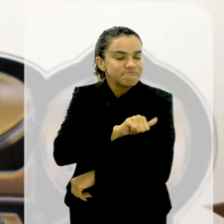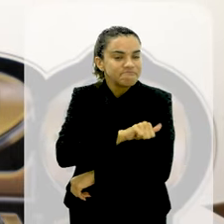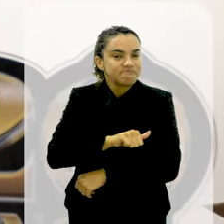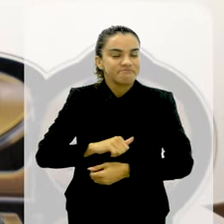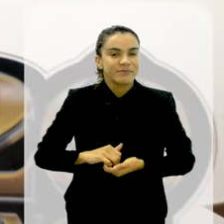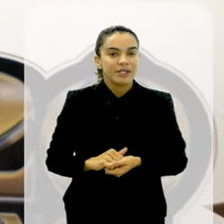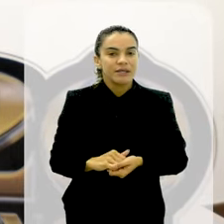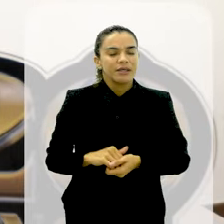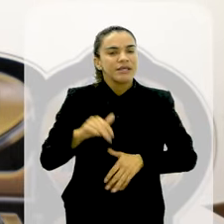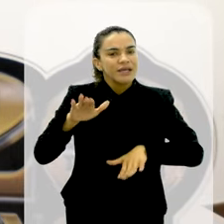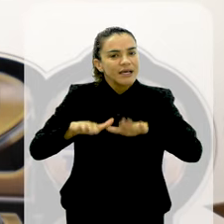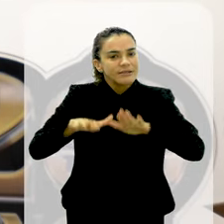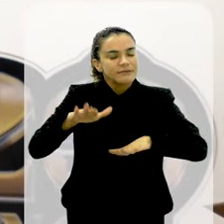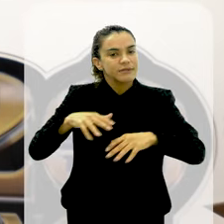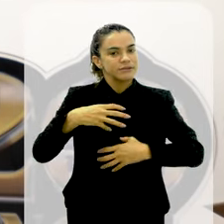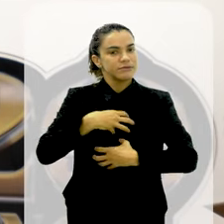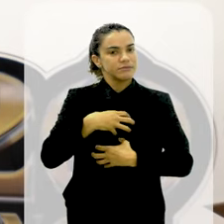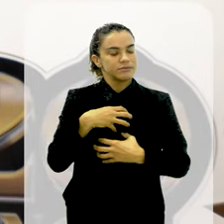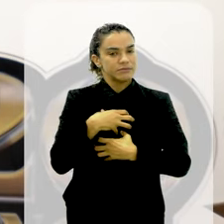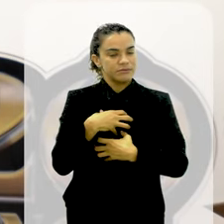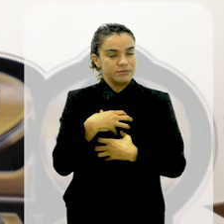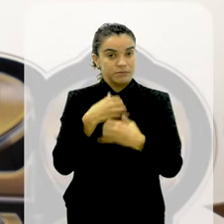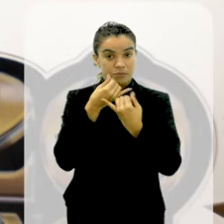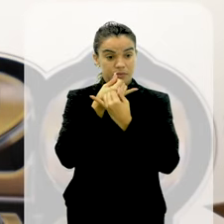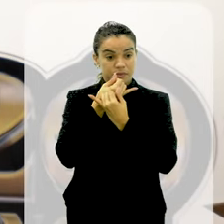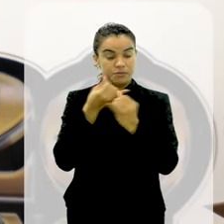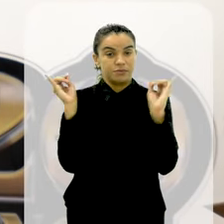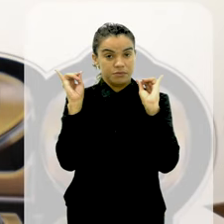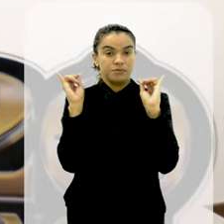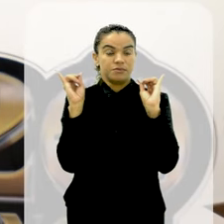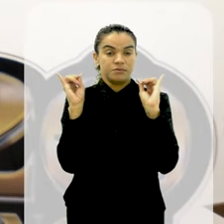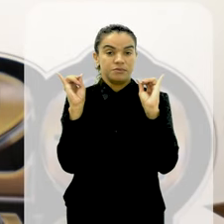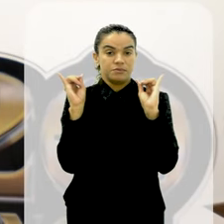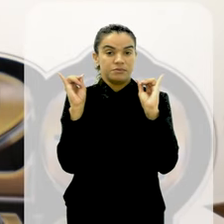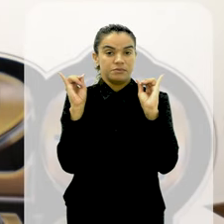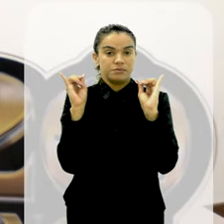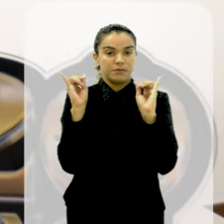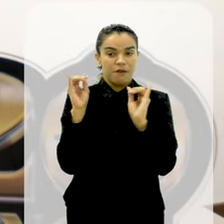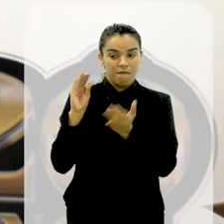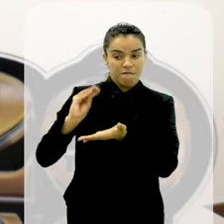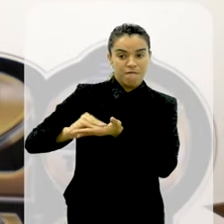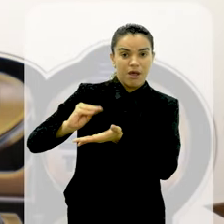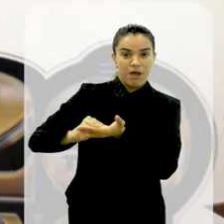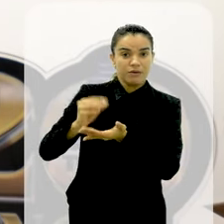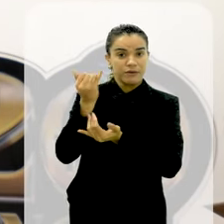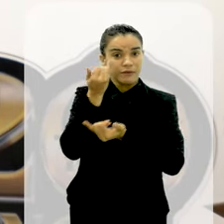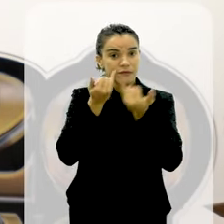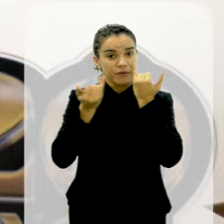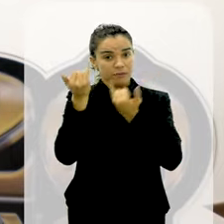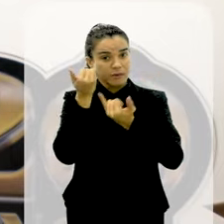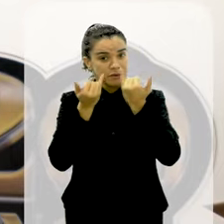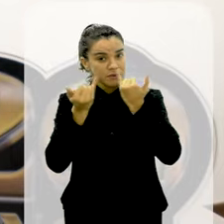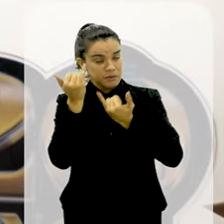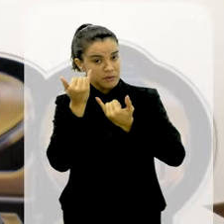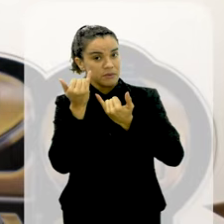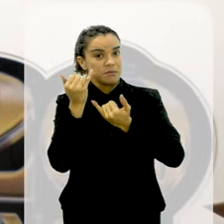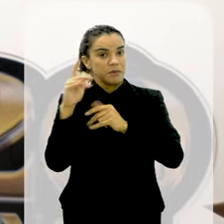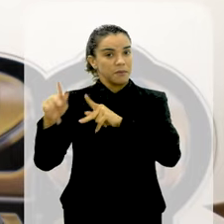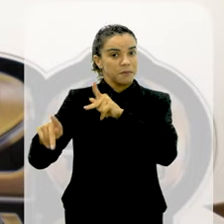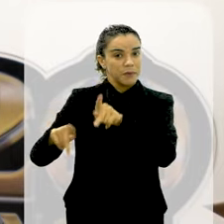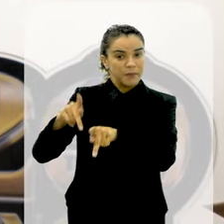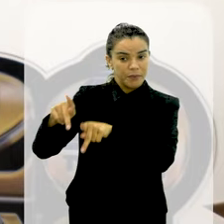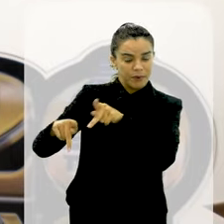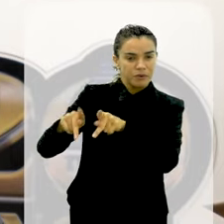Janeiro. E às vezes eu fico muito impressionado da falta de informação que as